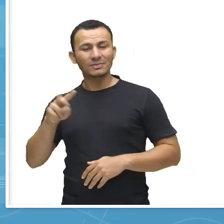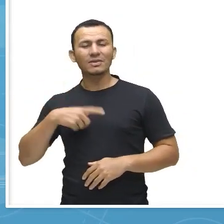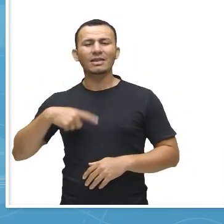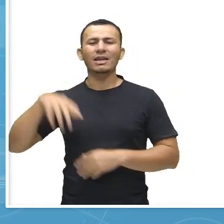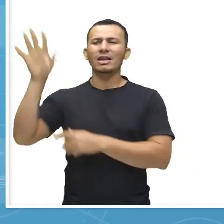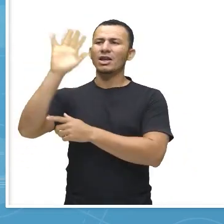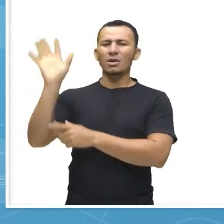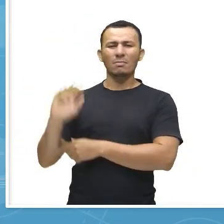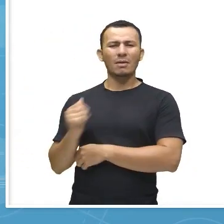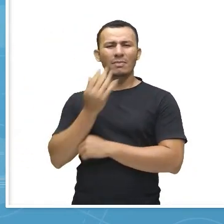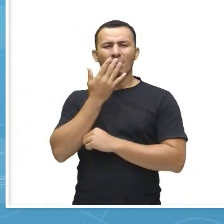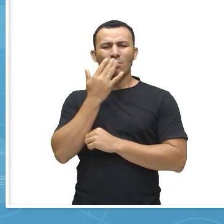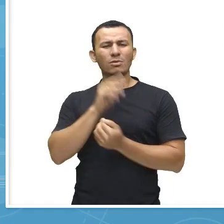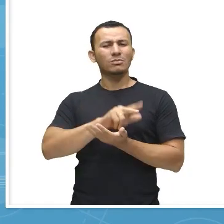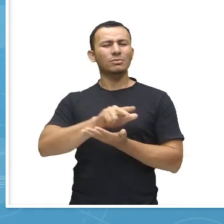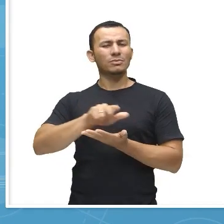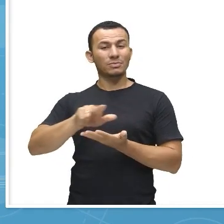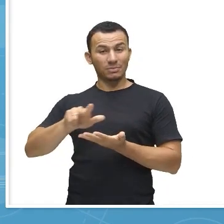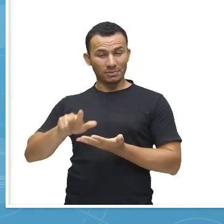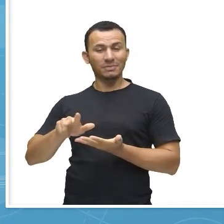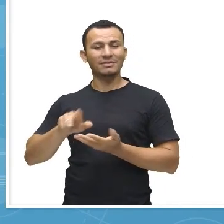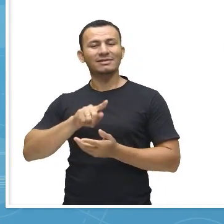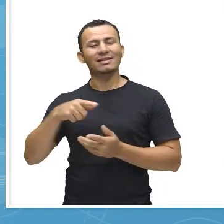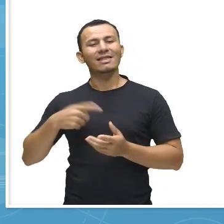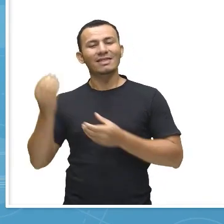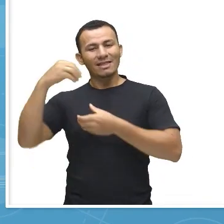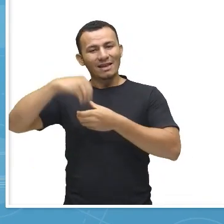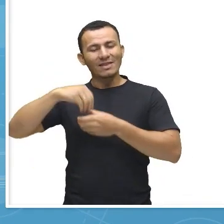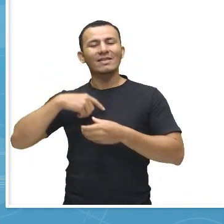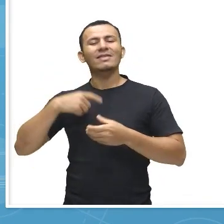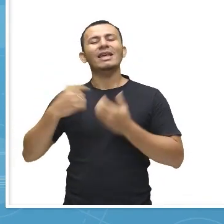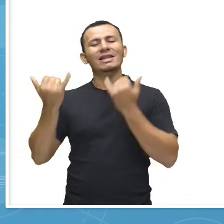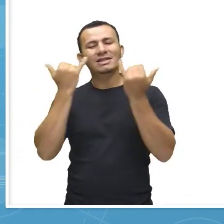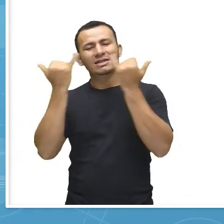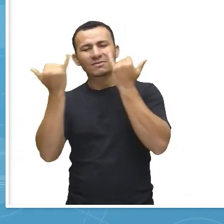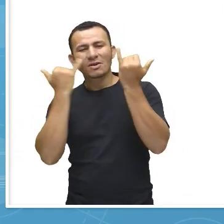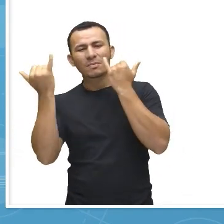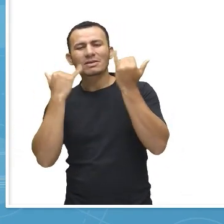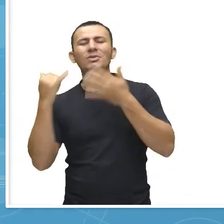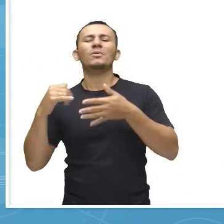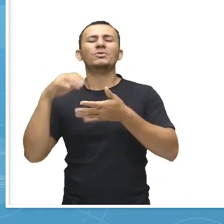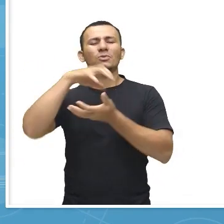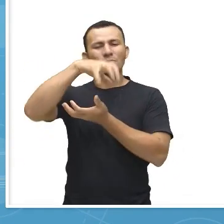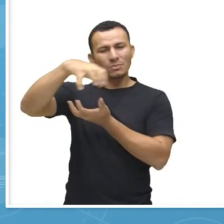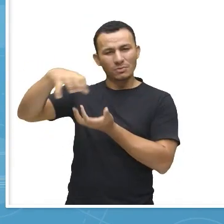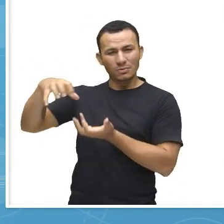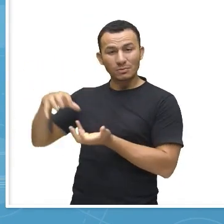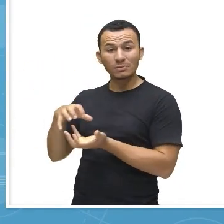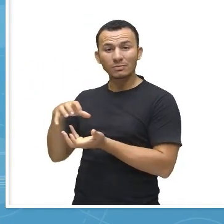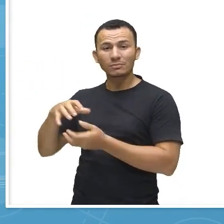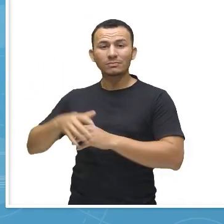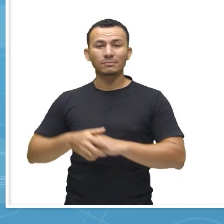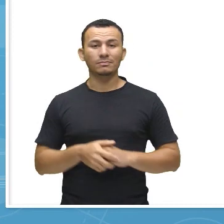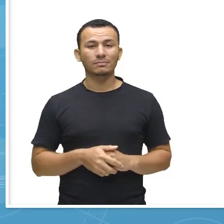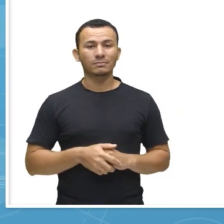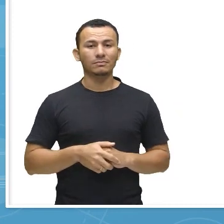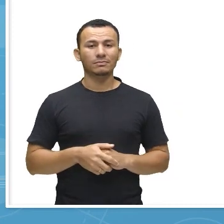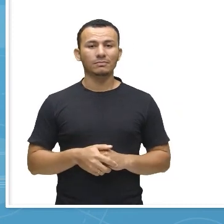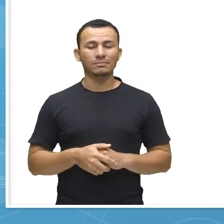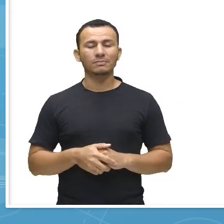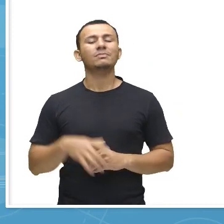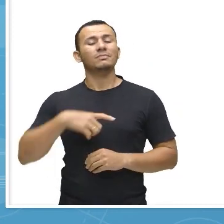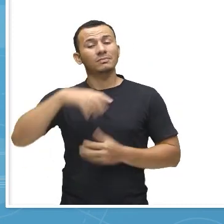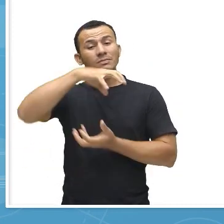todo coloridinho para vocês, que vai trazer quais são, né, os continentes. Então, vamos olhar quais são esses continentes que nós temos